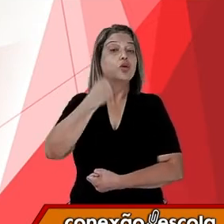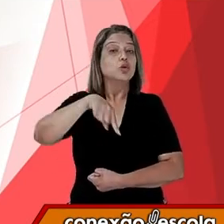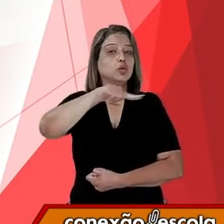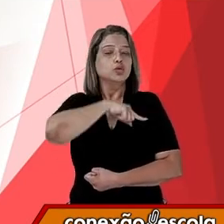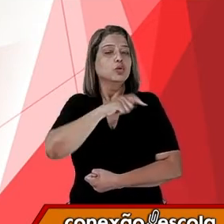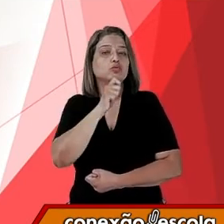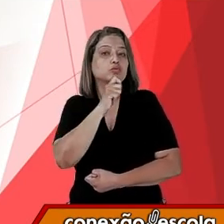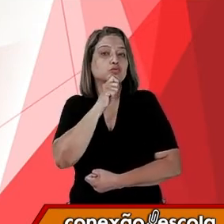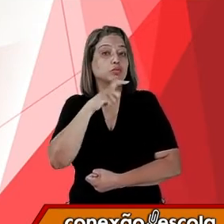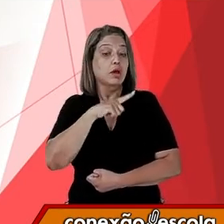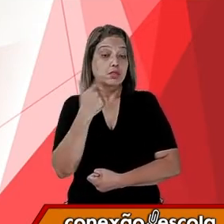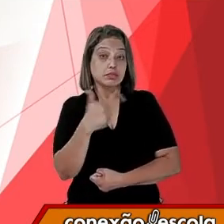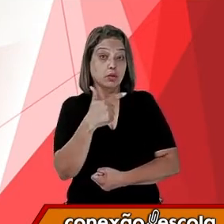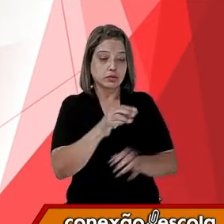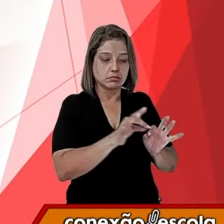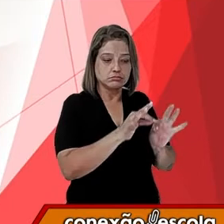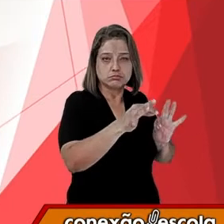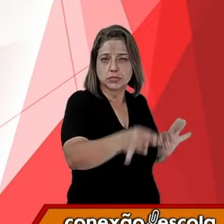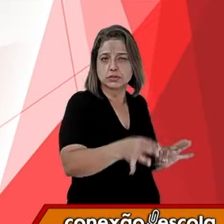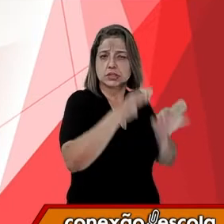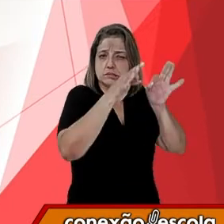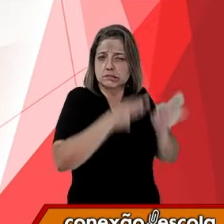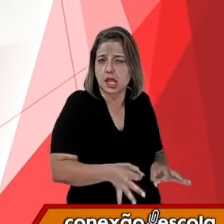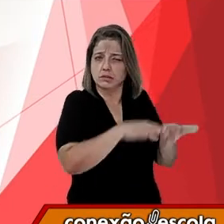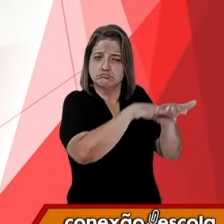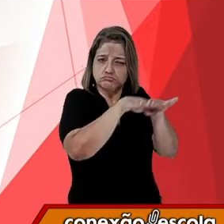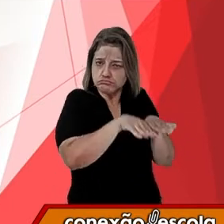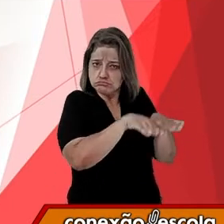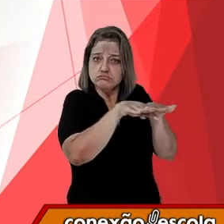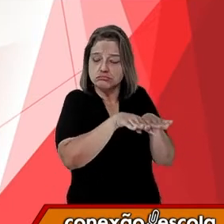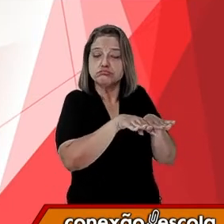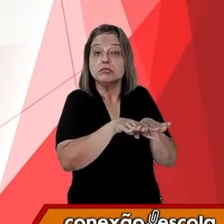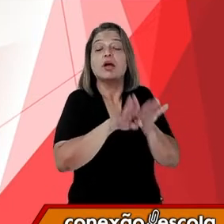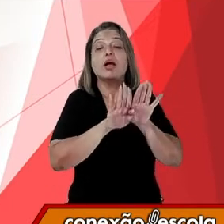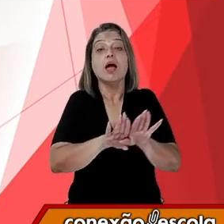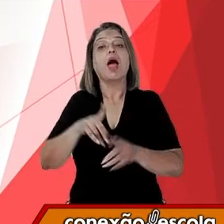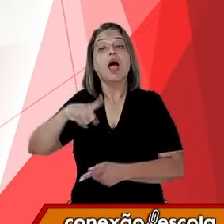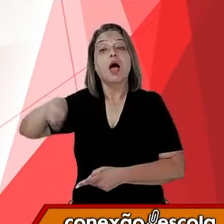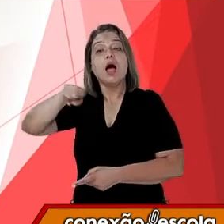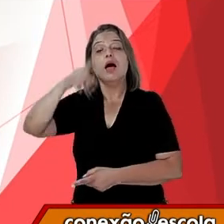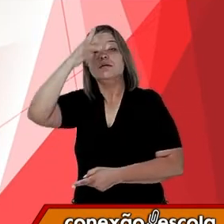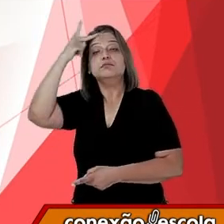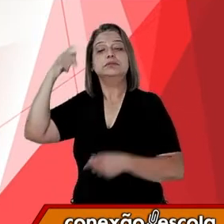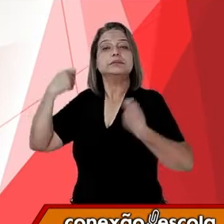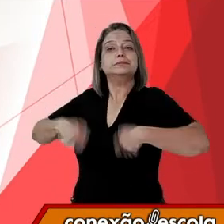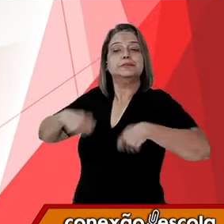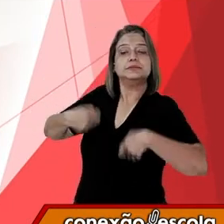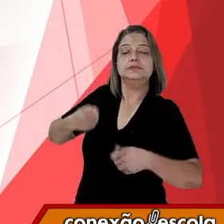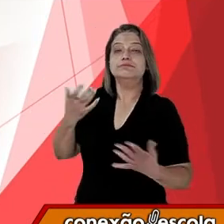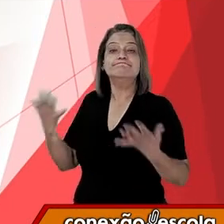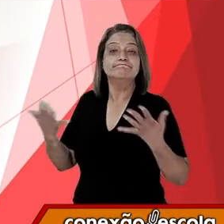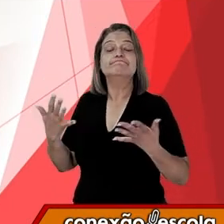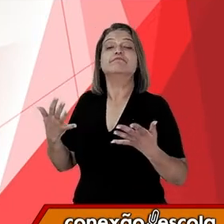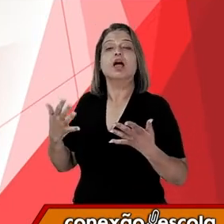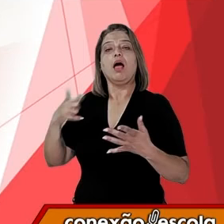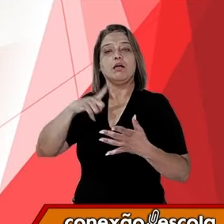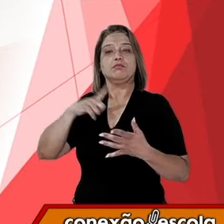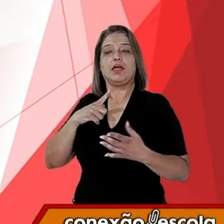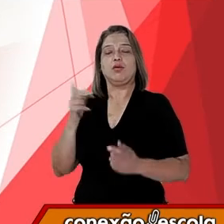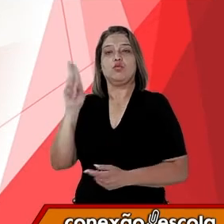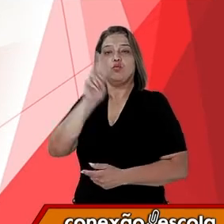não usávamos as medidas padronizadas, nós usávamos o palmo,